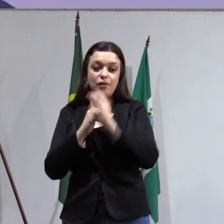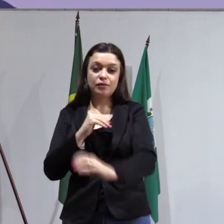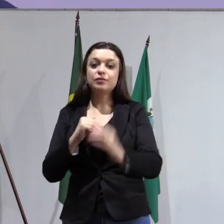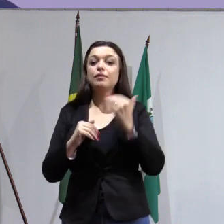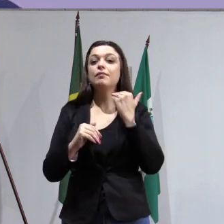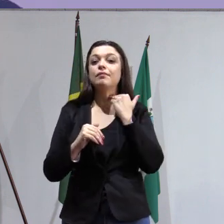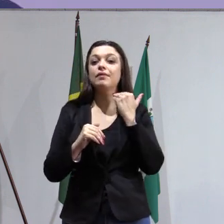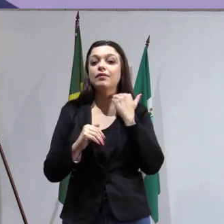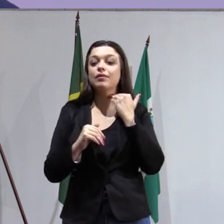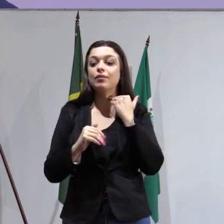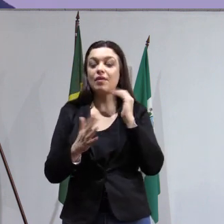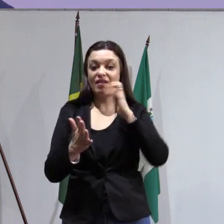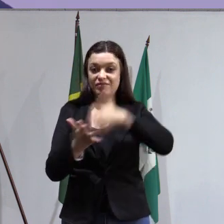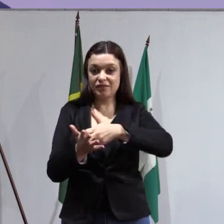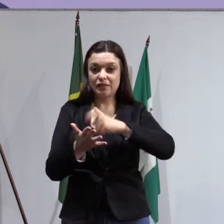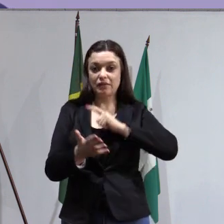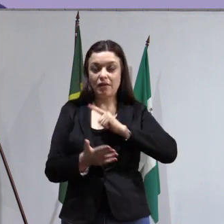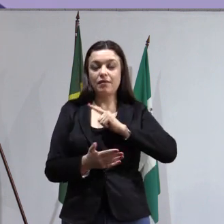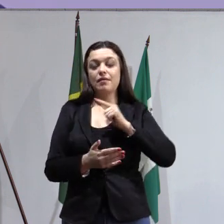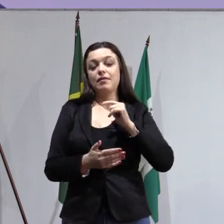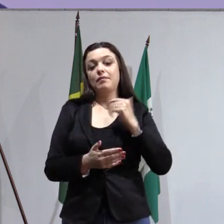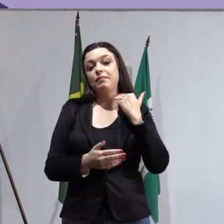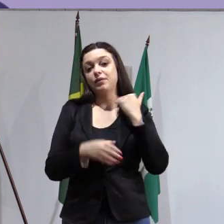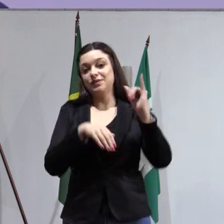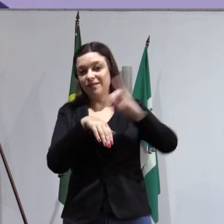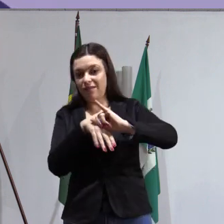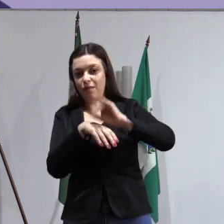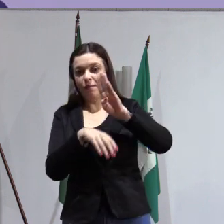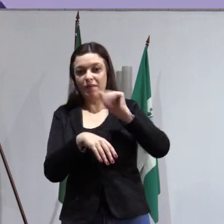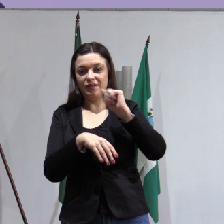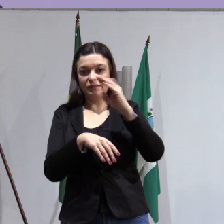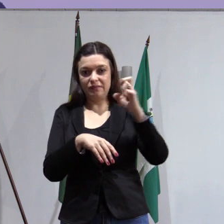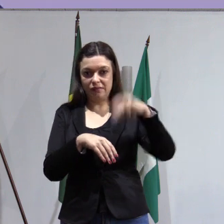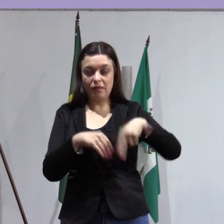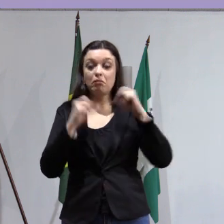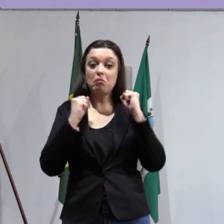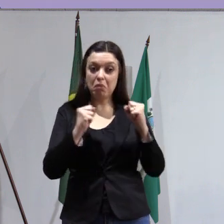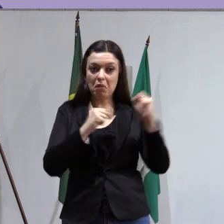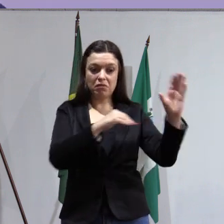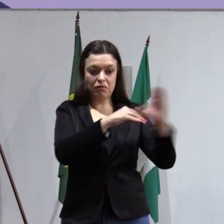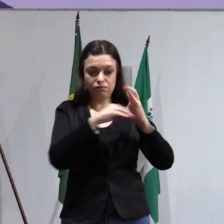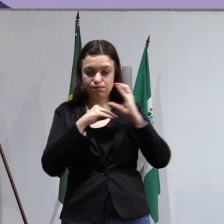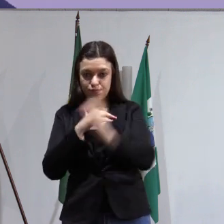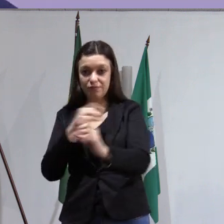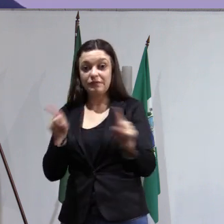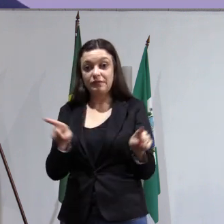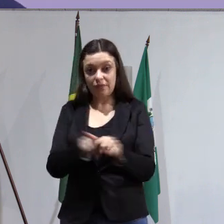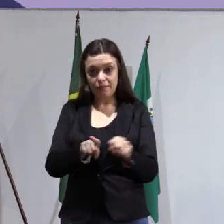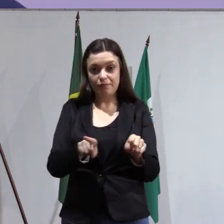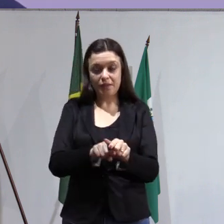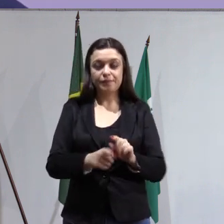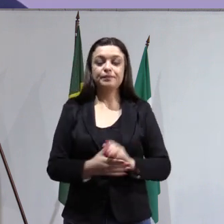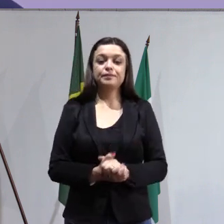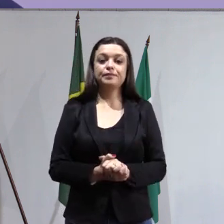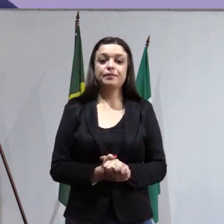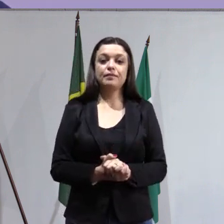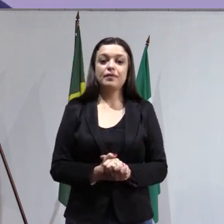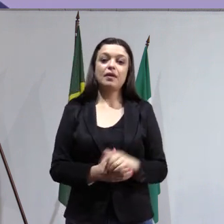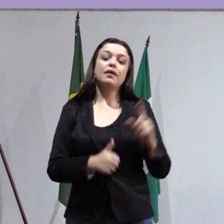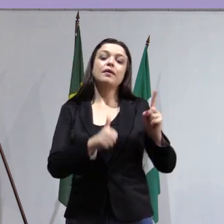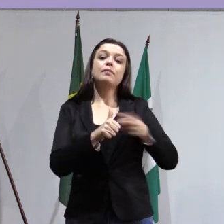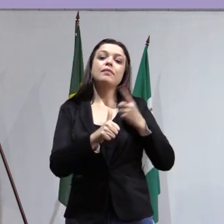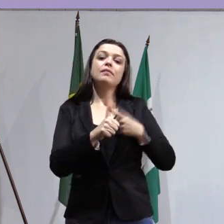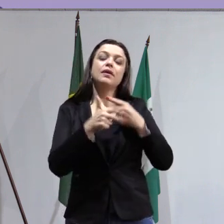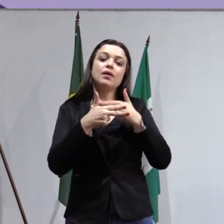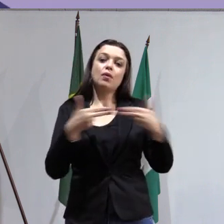no Banco Central. Eles podem ser aplicados também nesse fundo. Então, a primeira coisa que eu queria colocar aqui como dúvida,